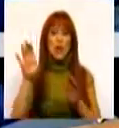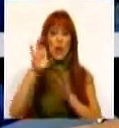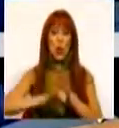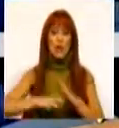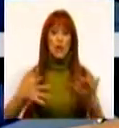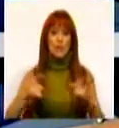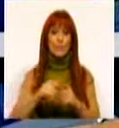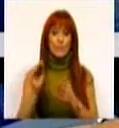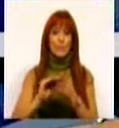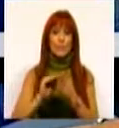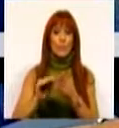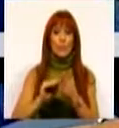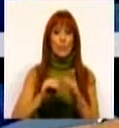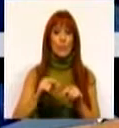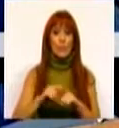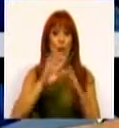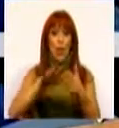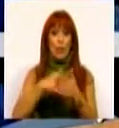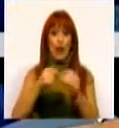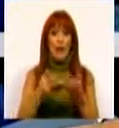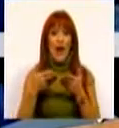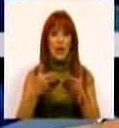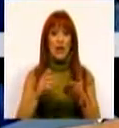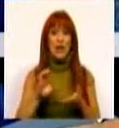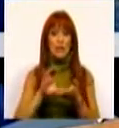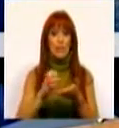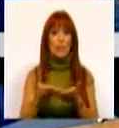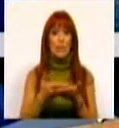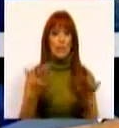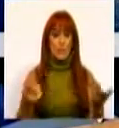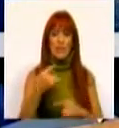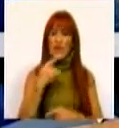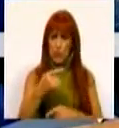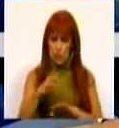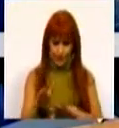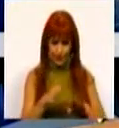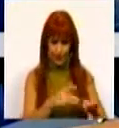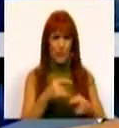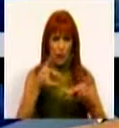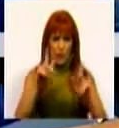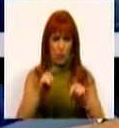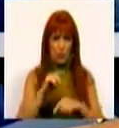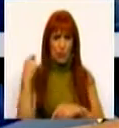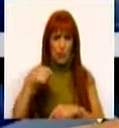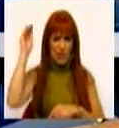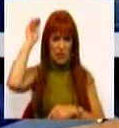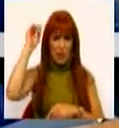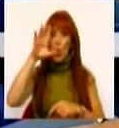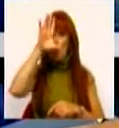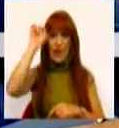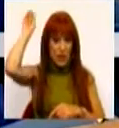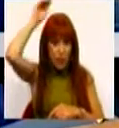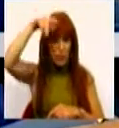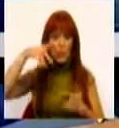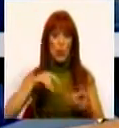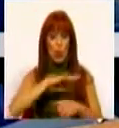condições inscritas no Programa de Assistência Económica e Financeira. Dito isto, existe disponibilidade do Governo da República para,